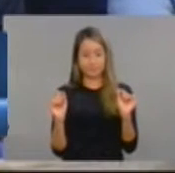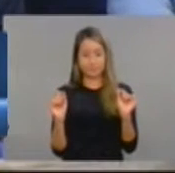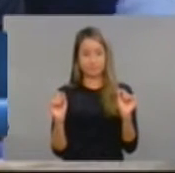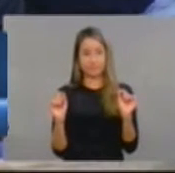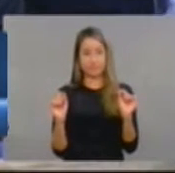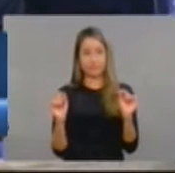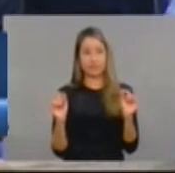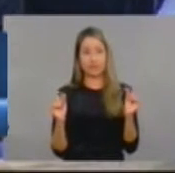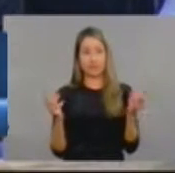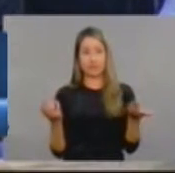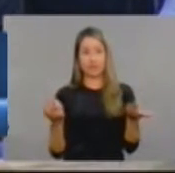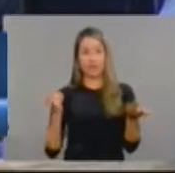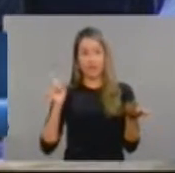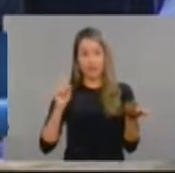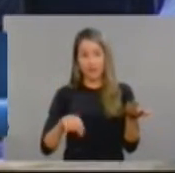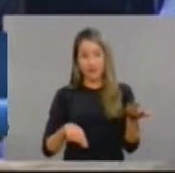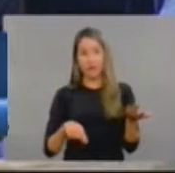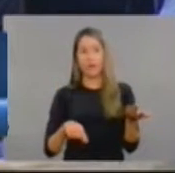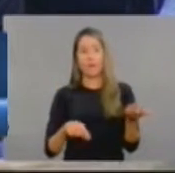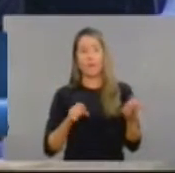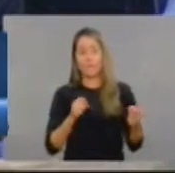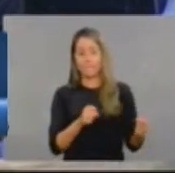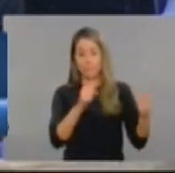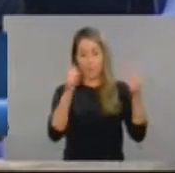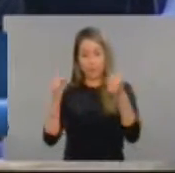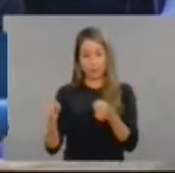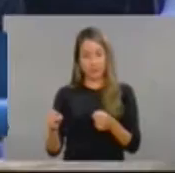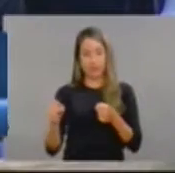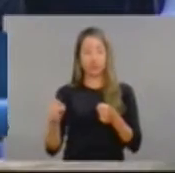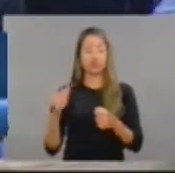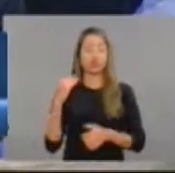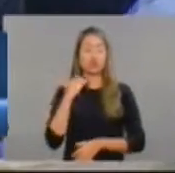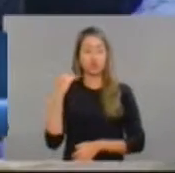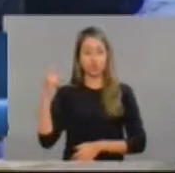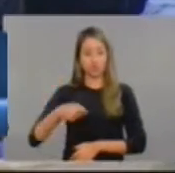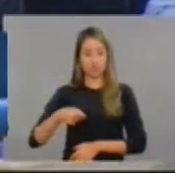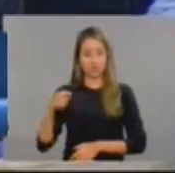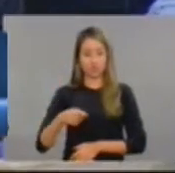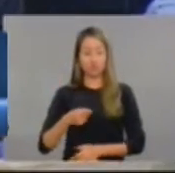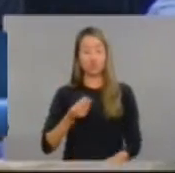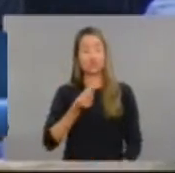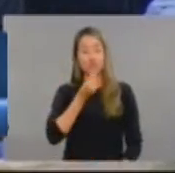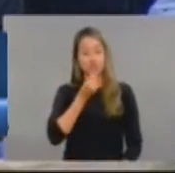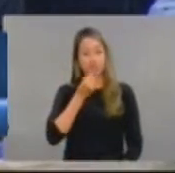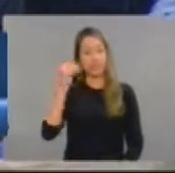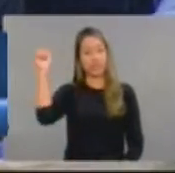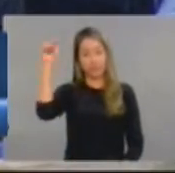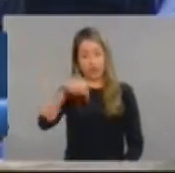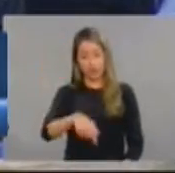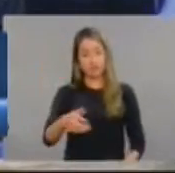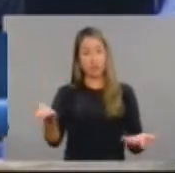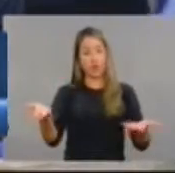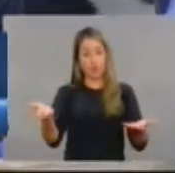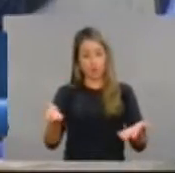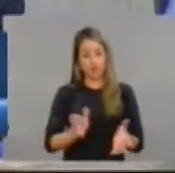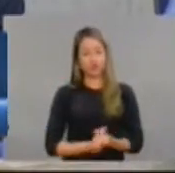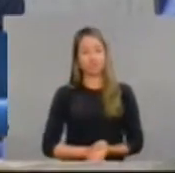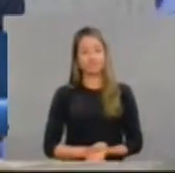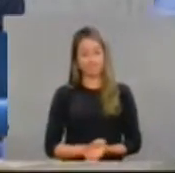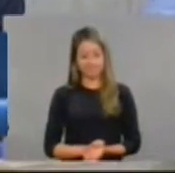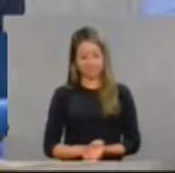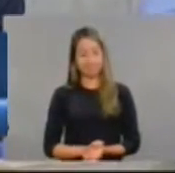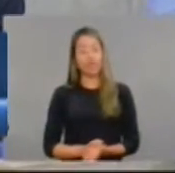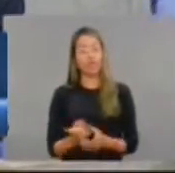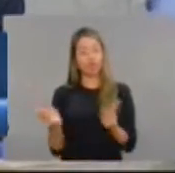que é o poder judiciário e talvez foi uma falha dessa casa e não trazer o poder judiciário aqui hoje e não convidar para que o